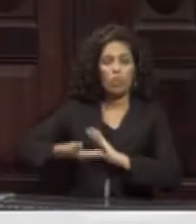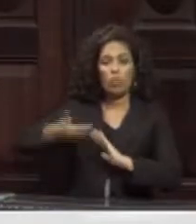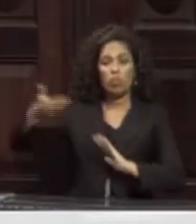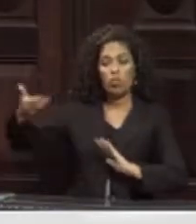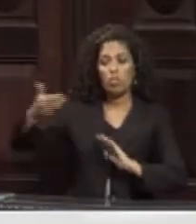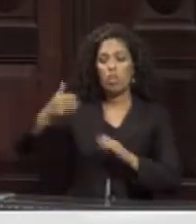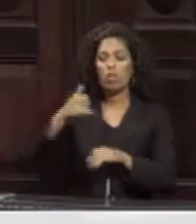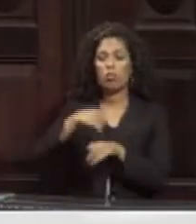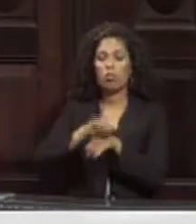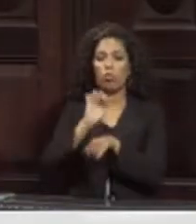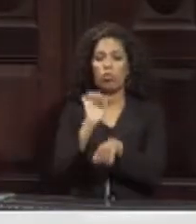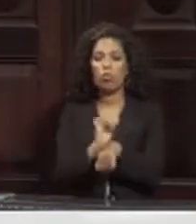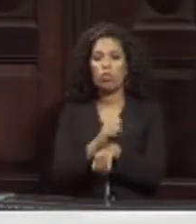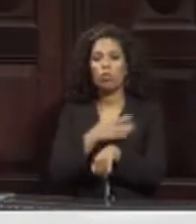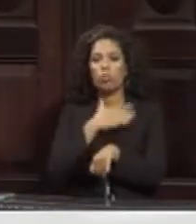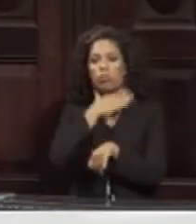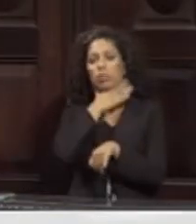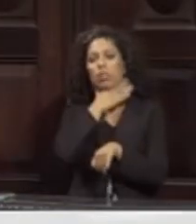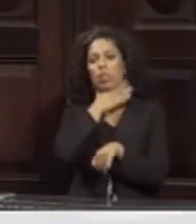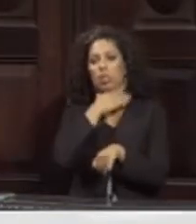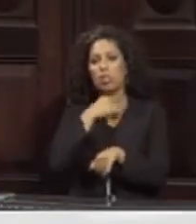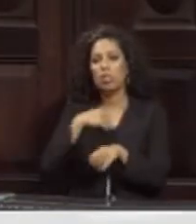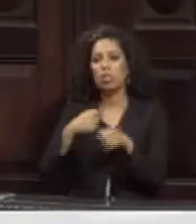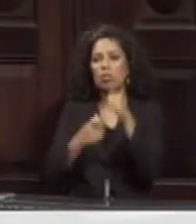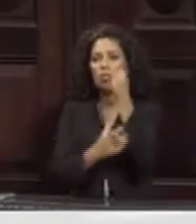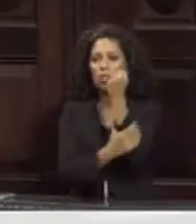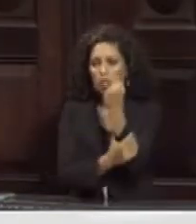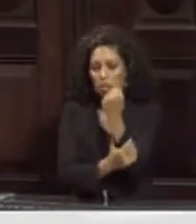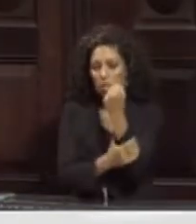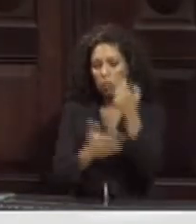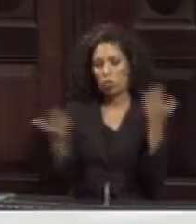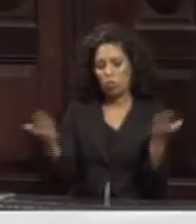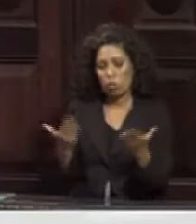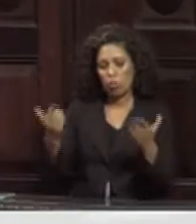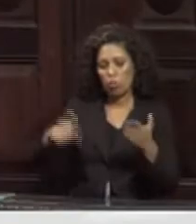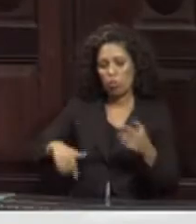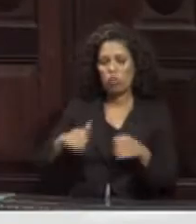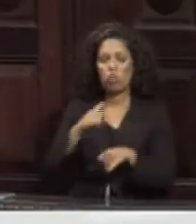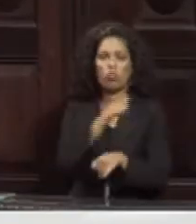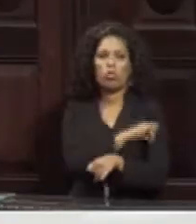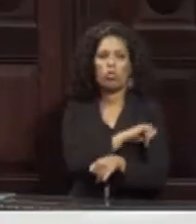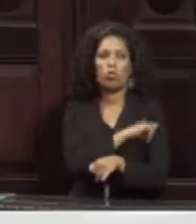crise financeira e na segurança pública que se encontra o Estado do Rio de Janeiro. Muito obrigada.